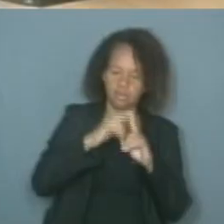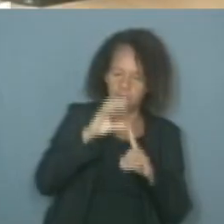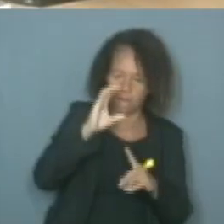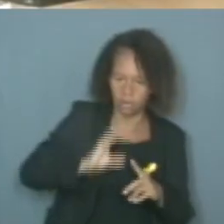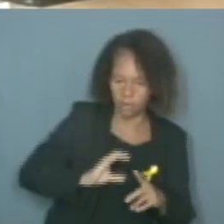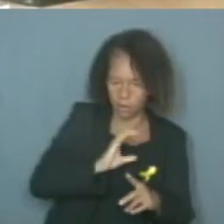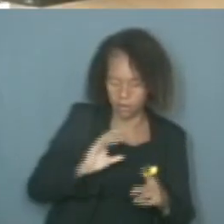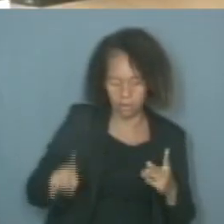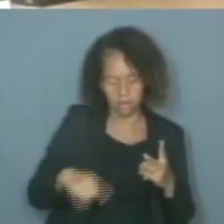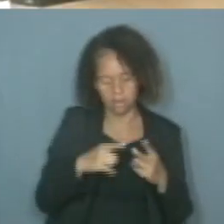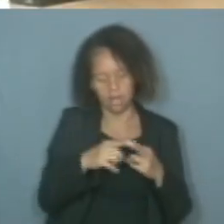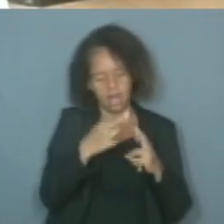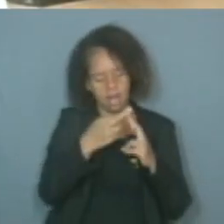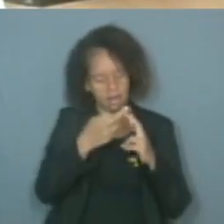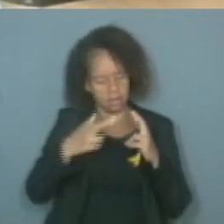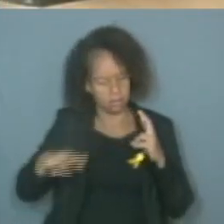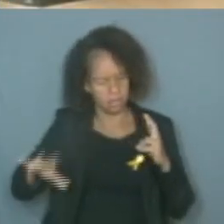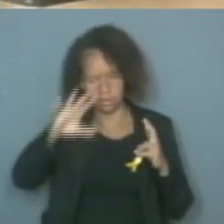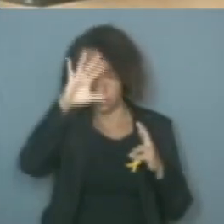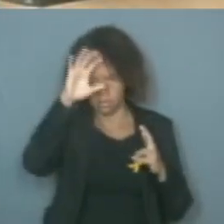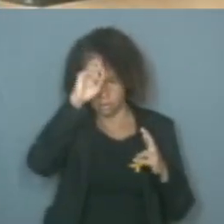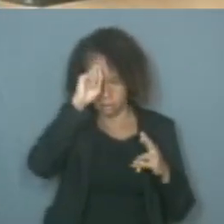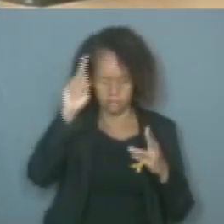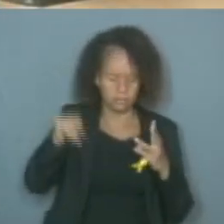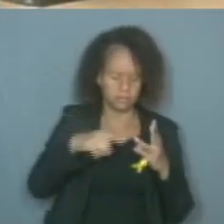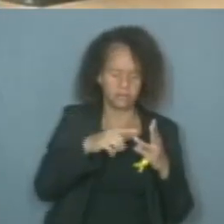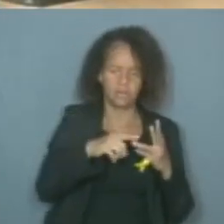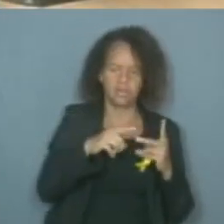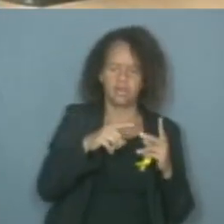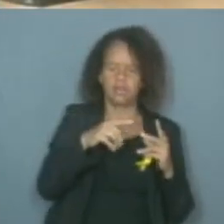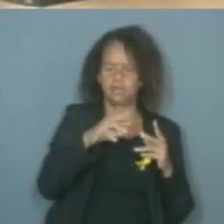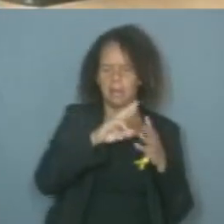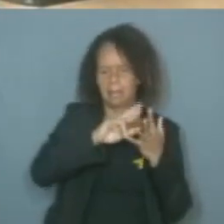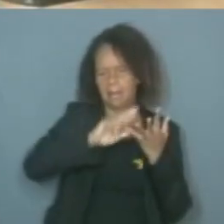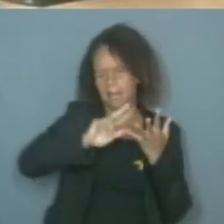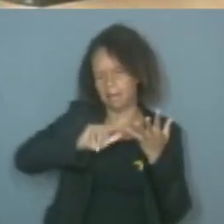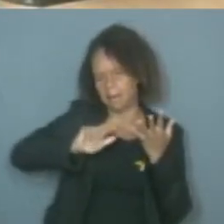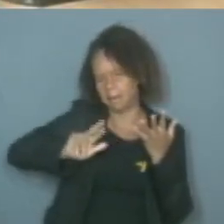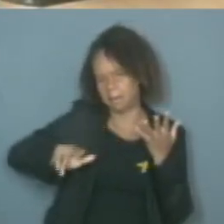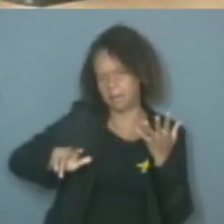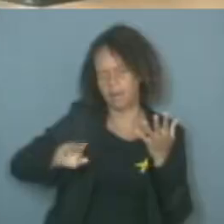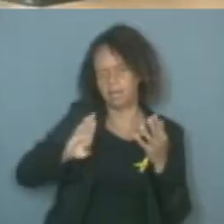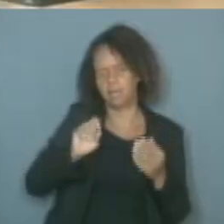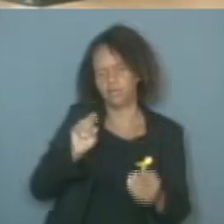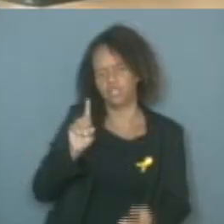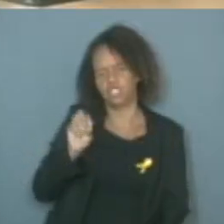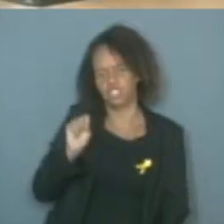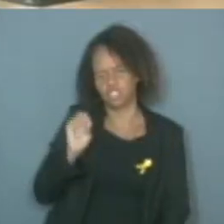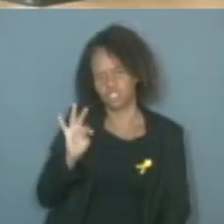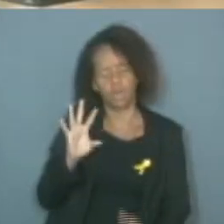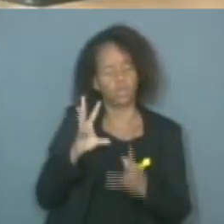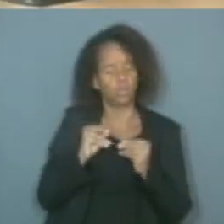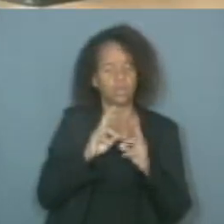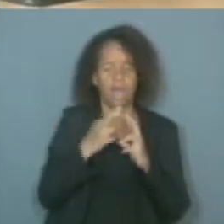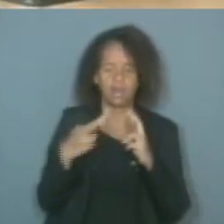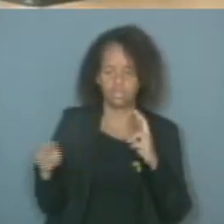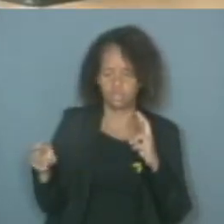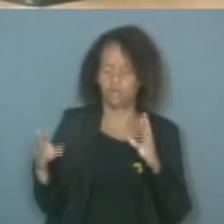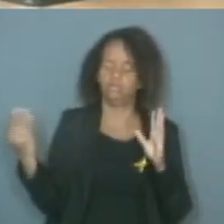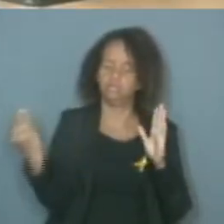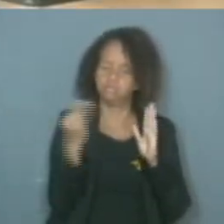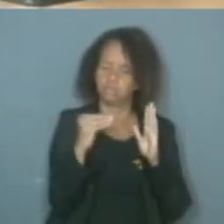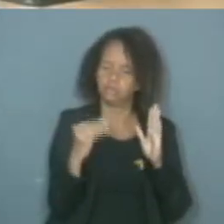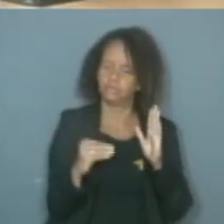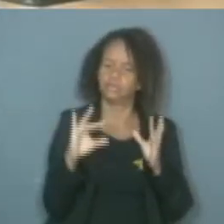católica, as religiões de matriz africana, xexenoê, ou seja, budista, todas as religiões